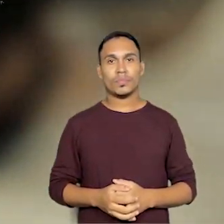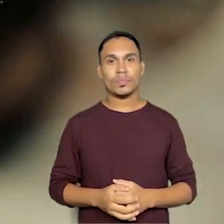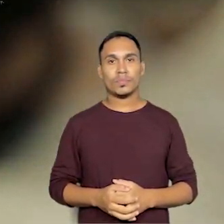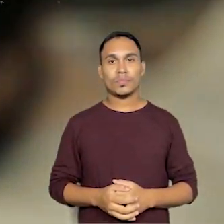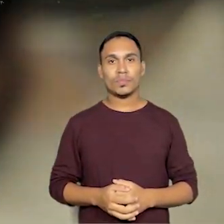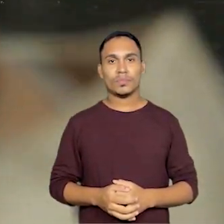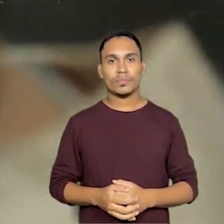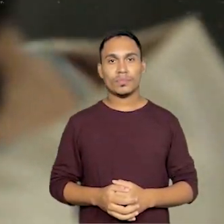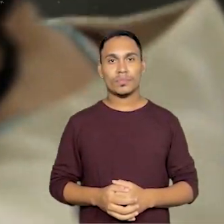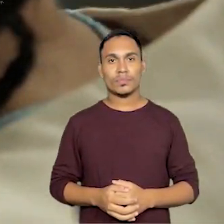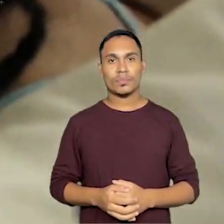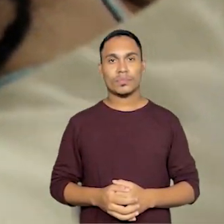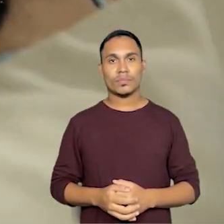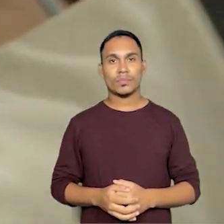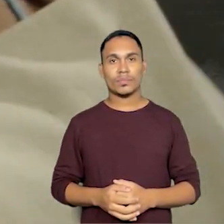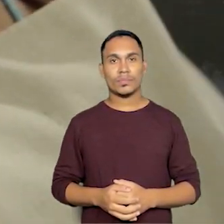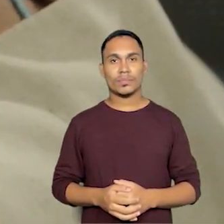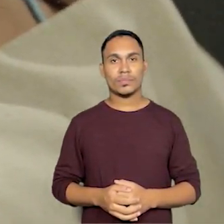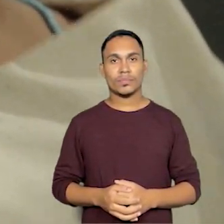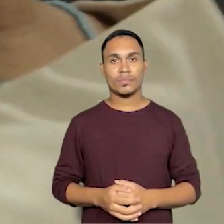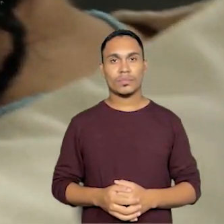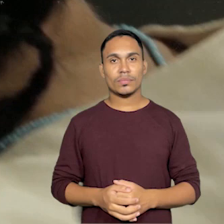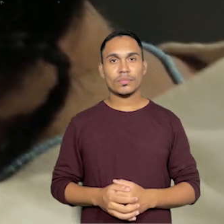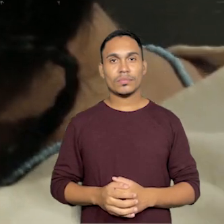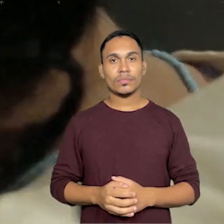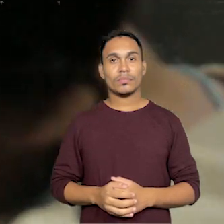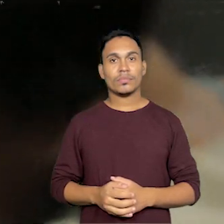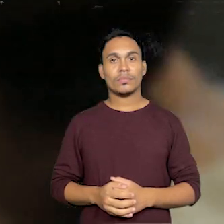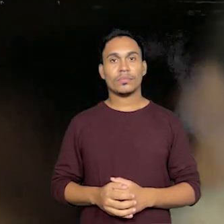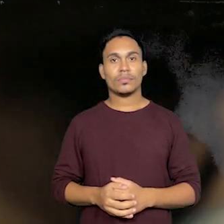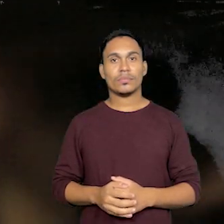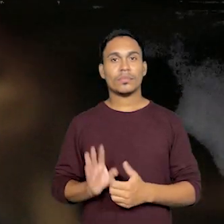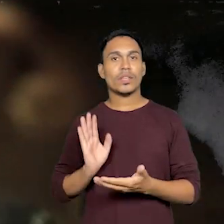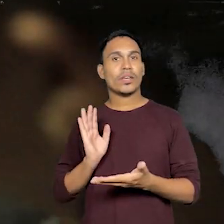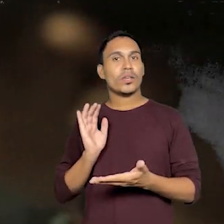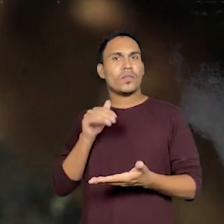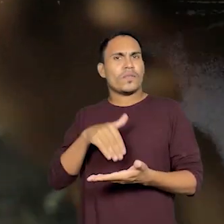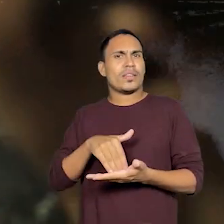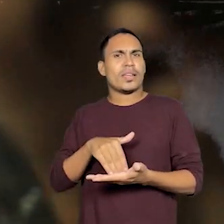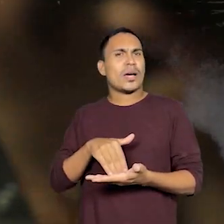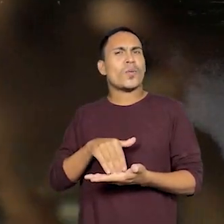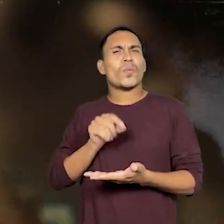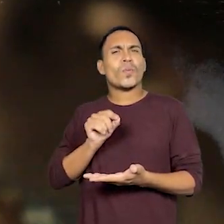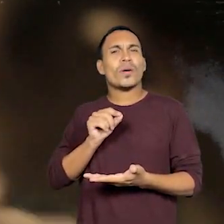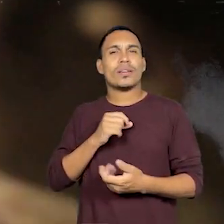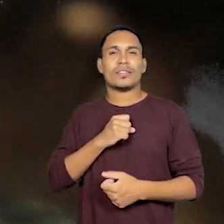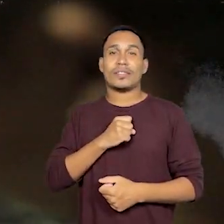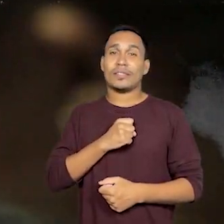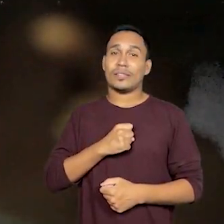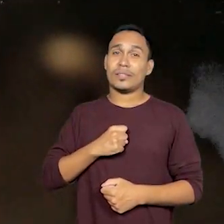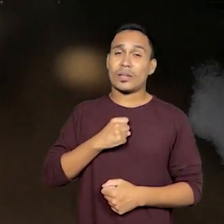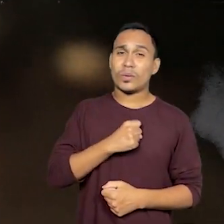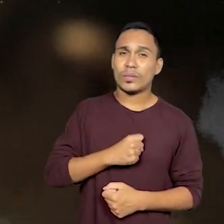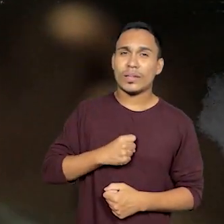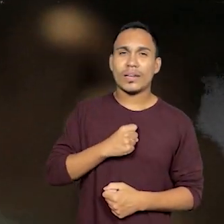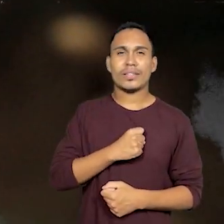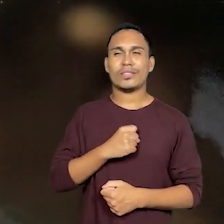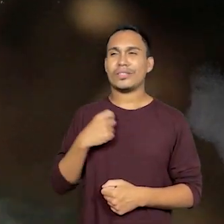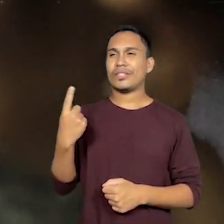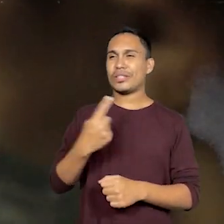ela. E no final só fica a saudade. Talvez a saudade desses corpos